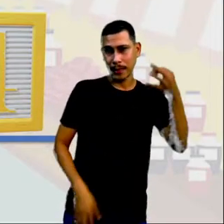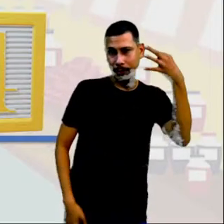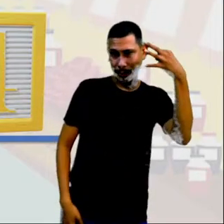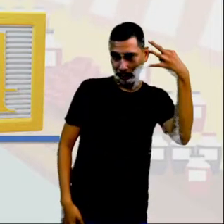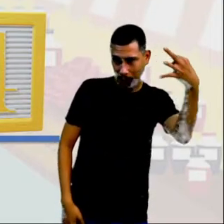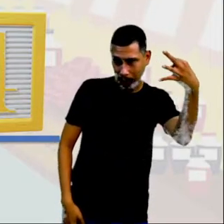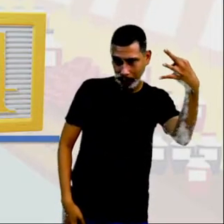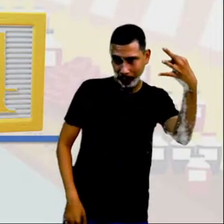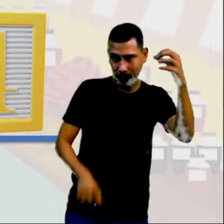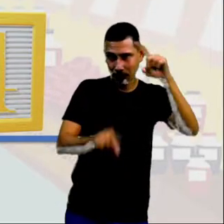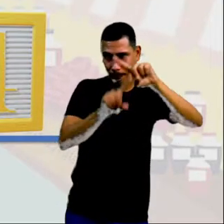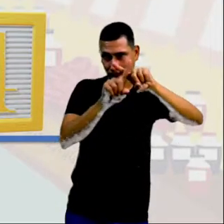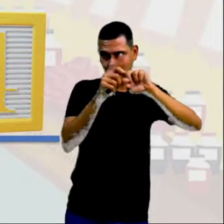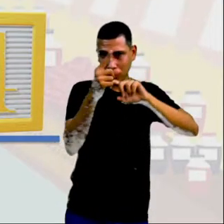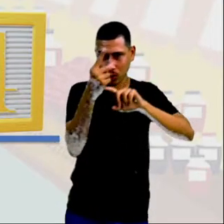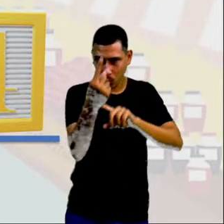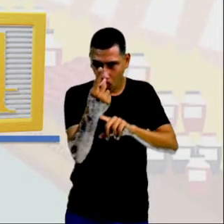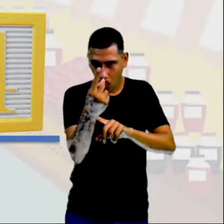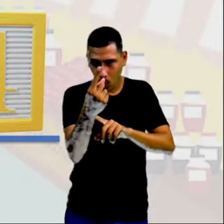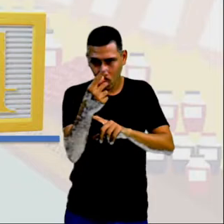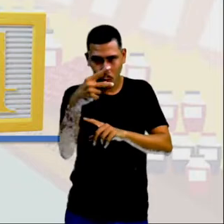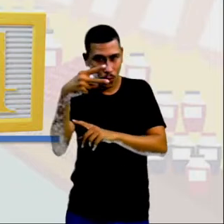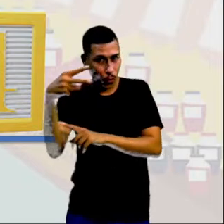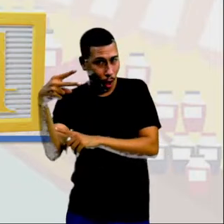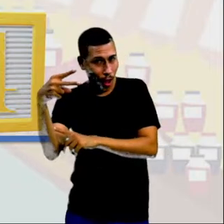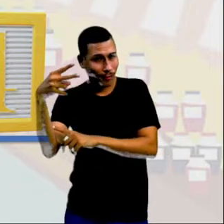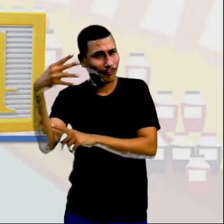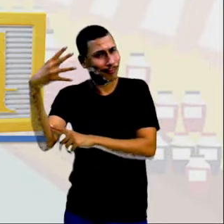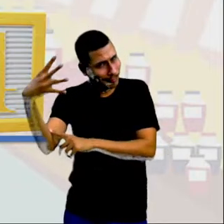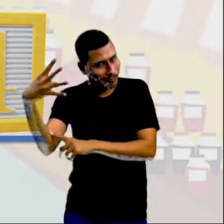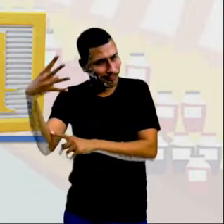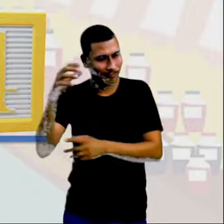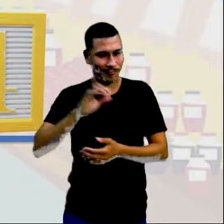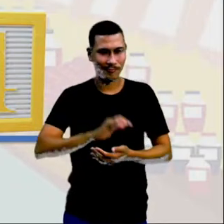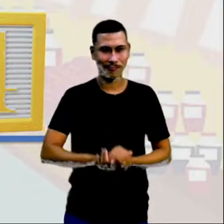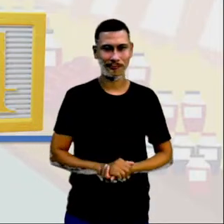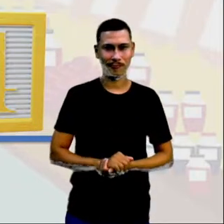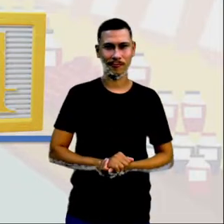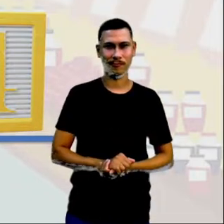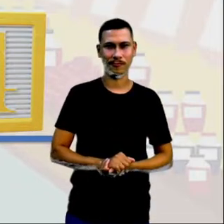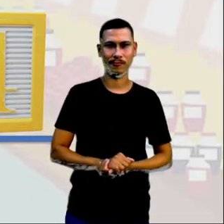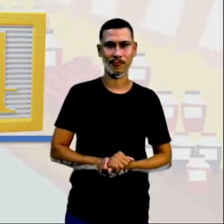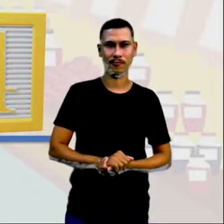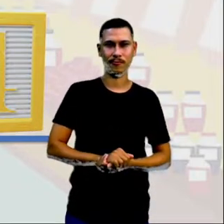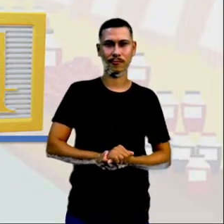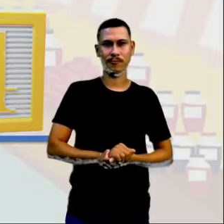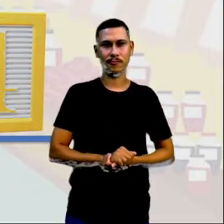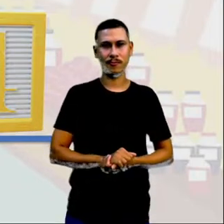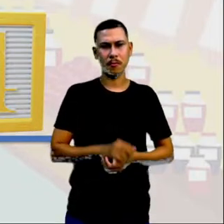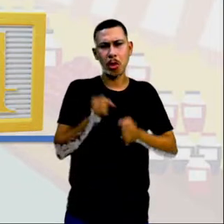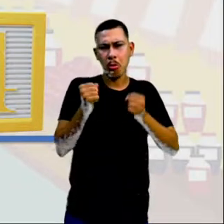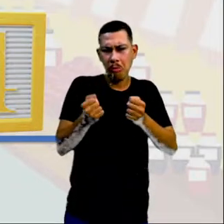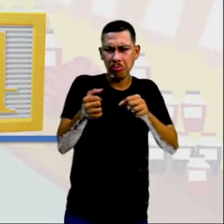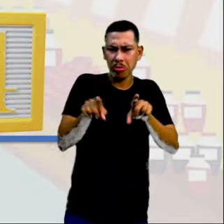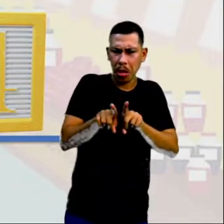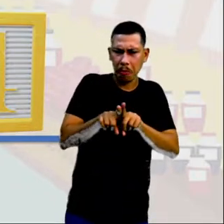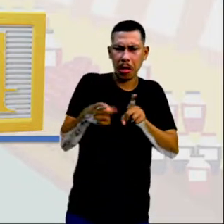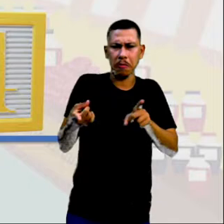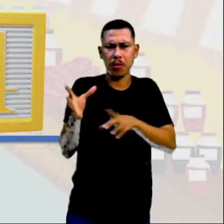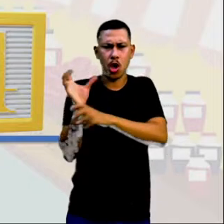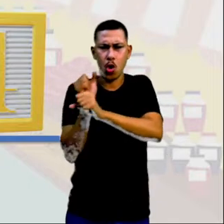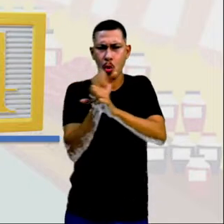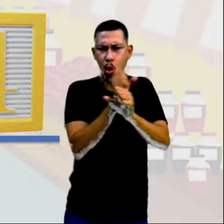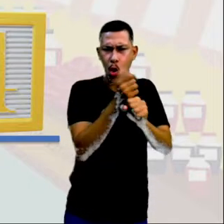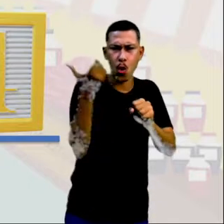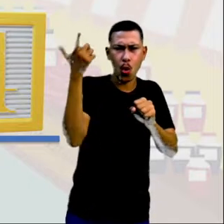3 mais 1 é igual a 4, tá certo? Poderia ser uma outra operação.